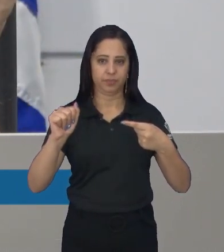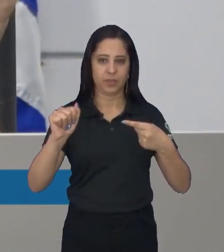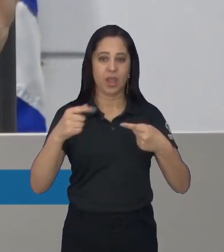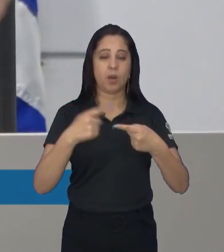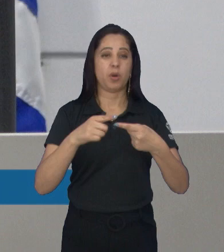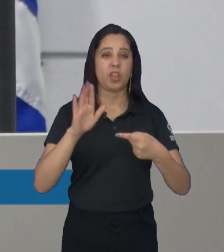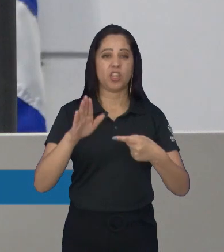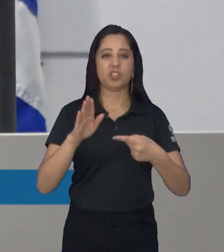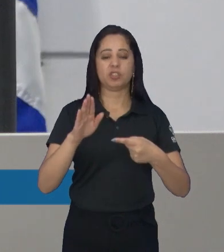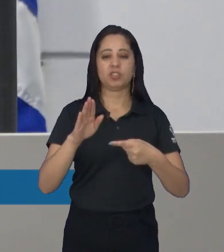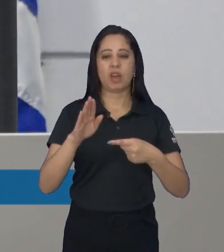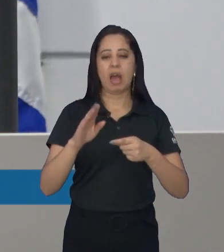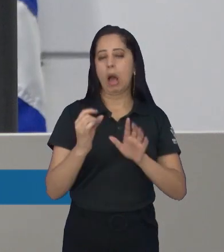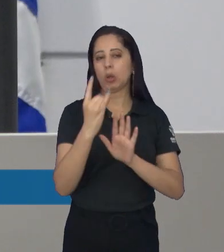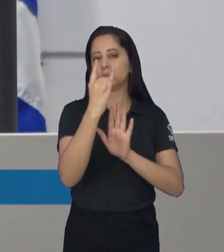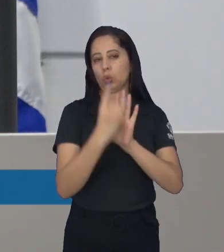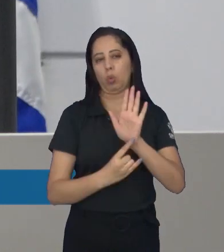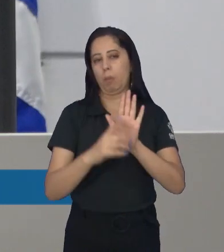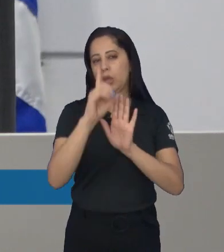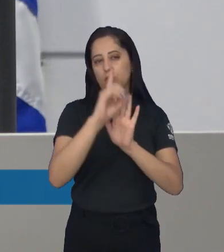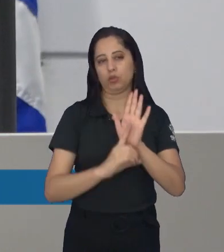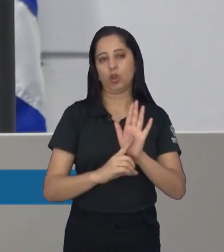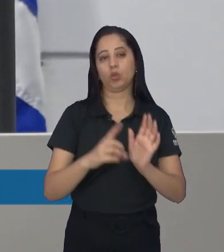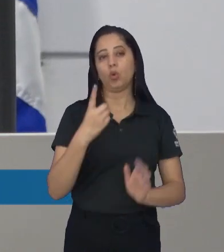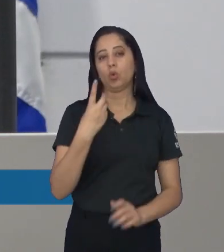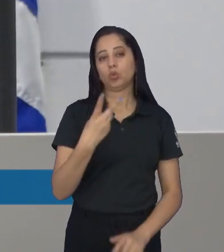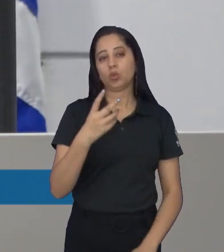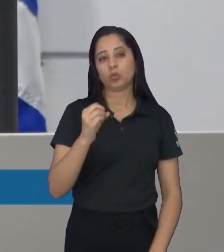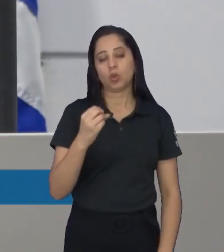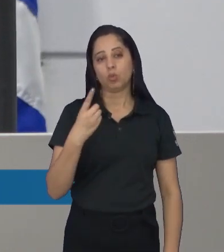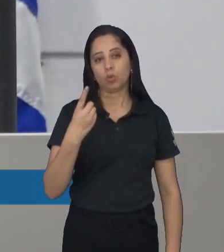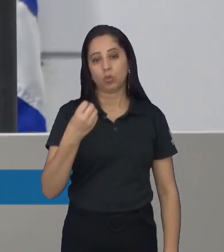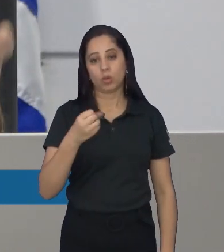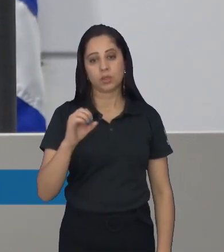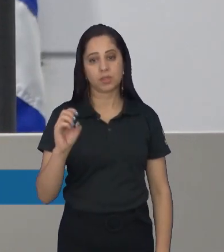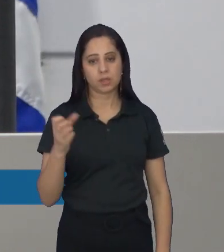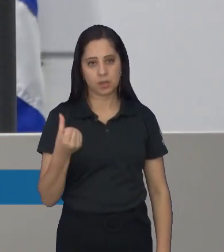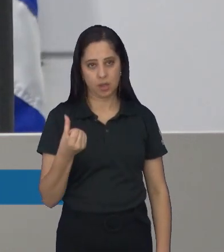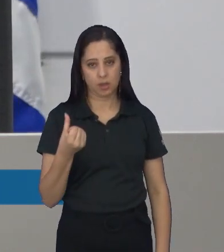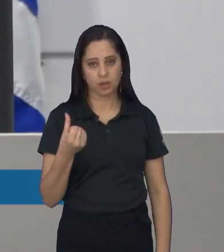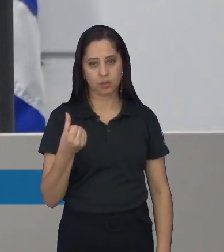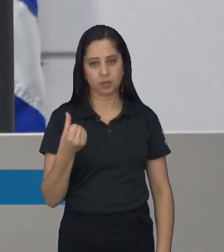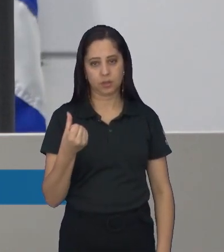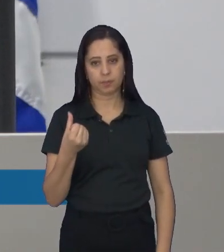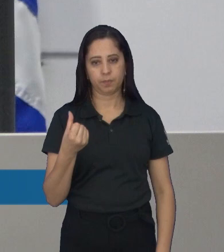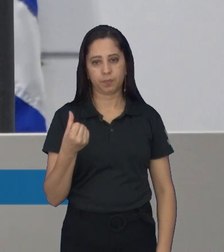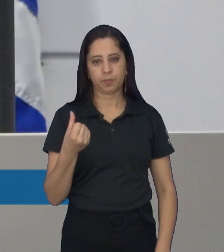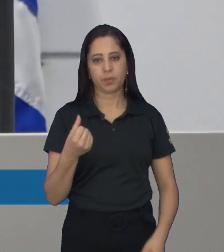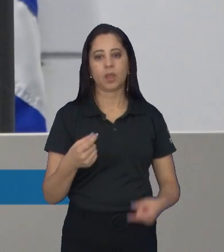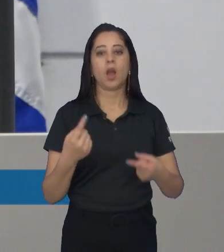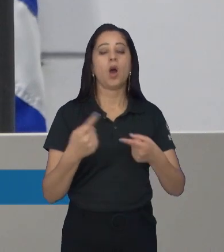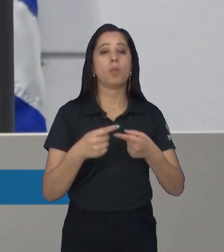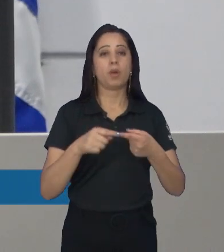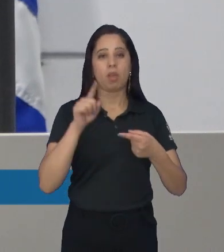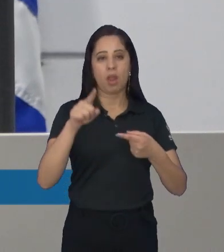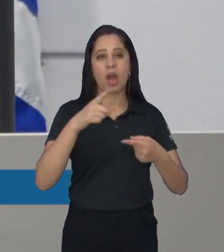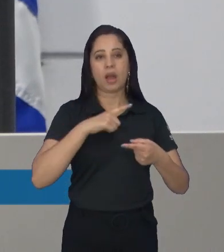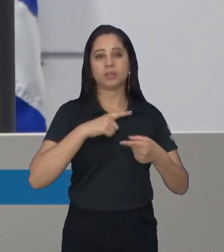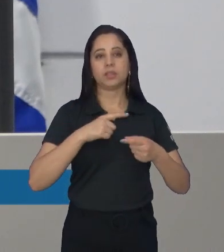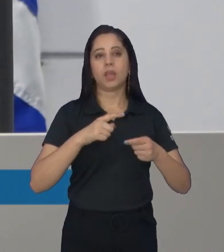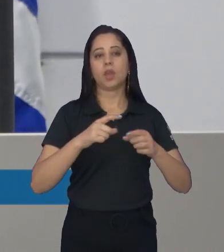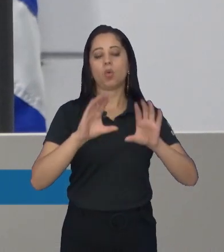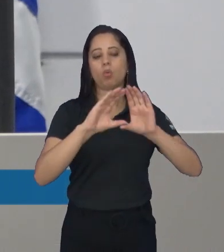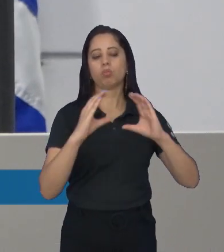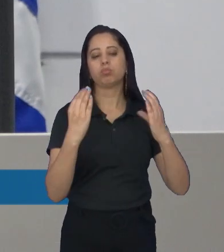2006 não é nem do 2018 você tinha um estoque para fazer loteamento que é onde nasceu o projeto Residencial dos moniques que lá está